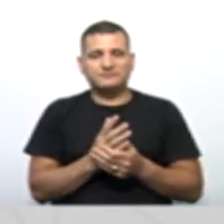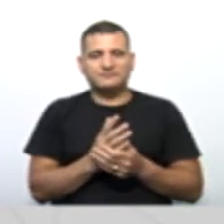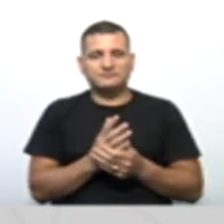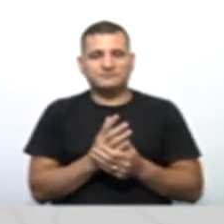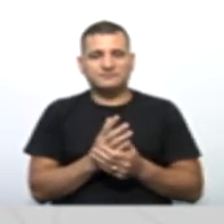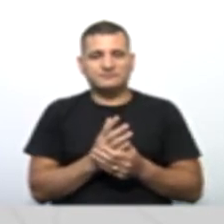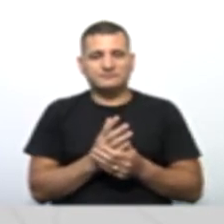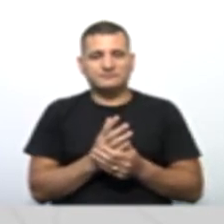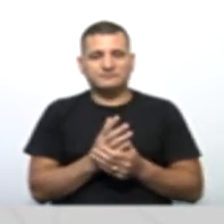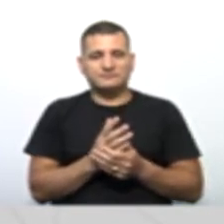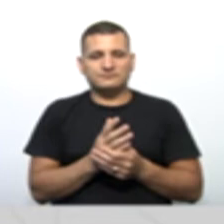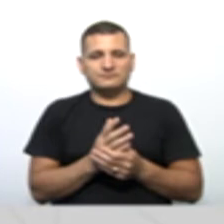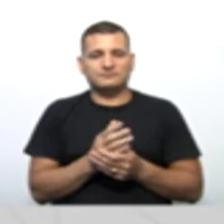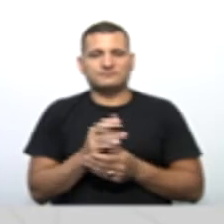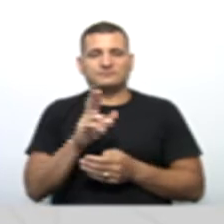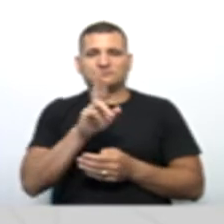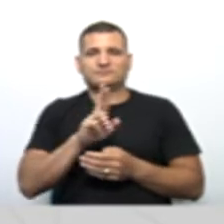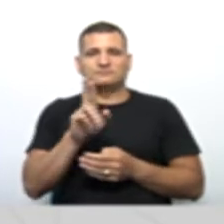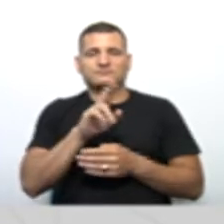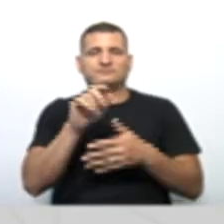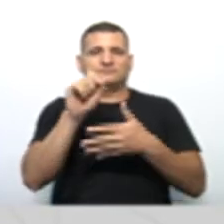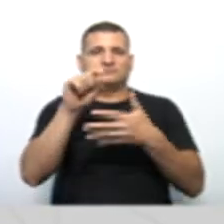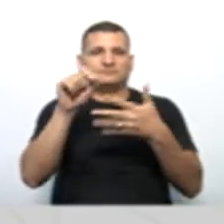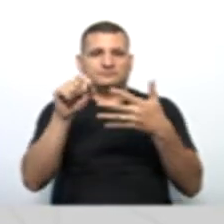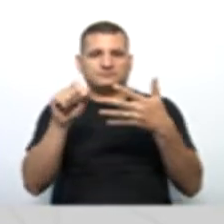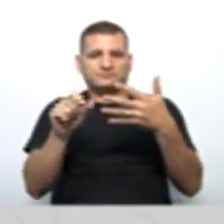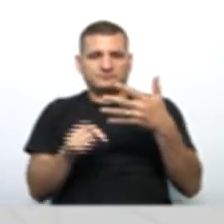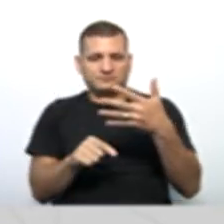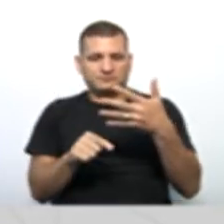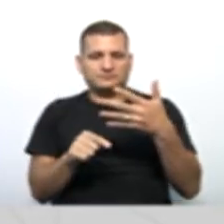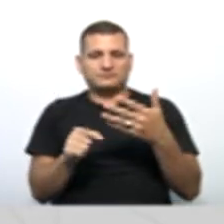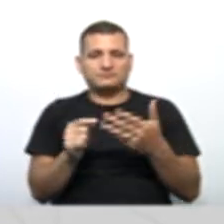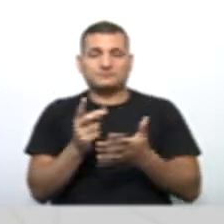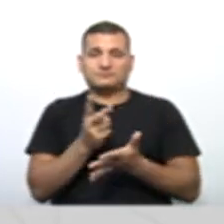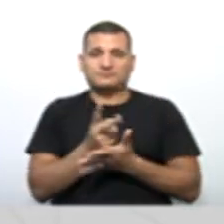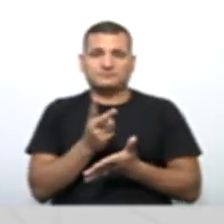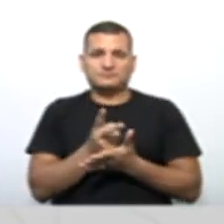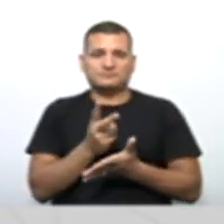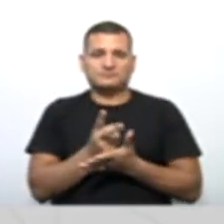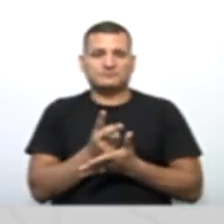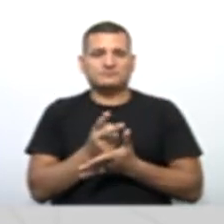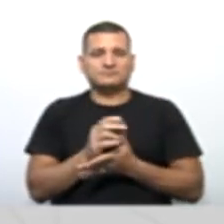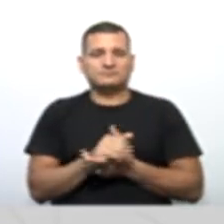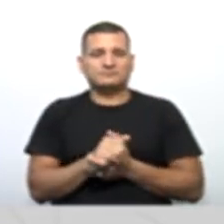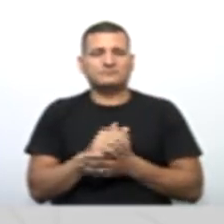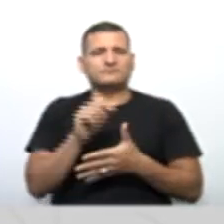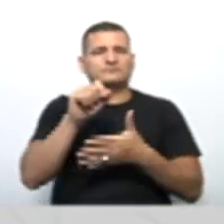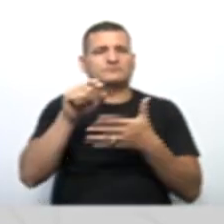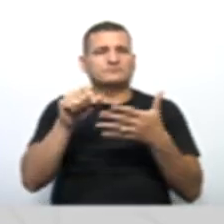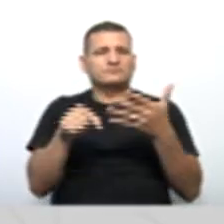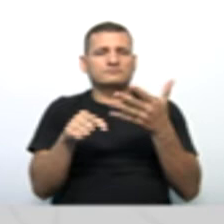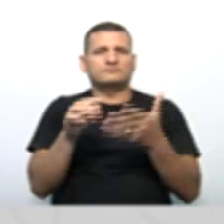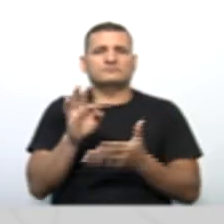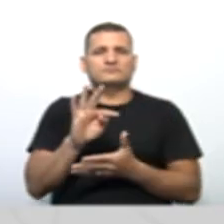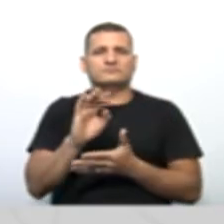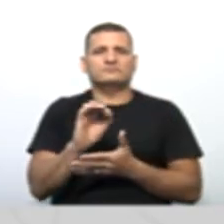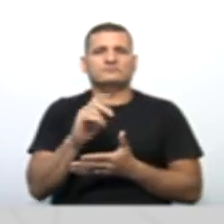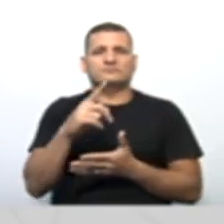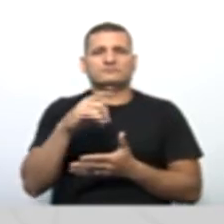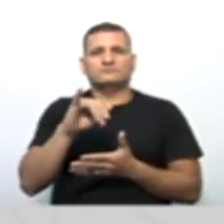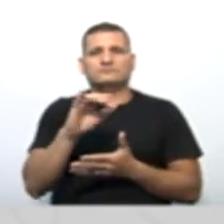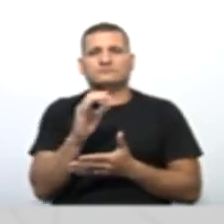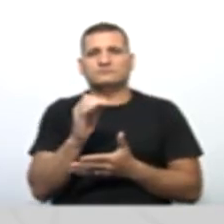mais importante e utilizar tópicos em listas sempre que possível a esse tópico em listas para